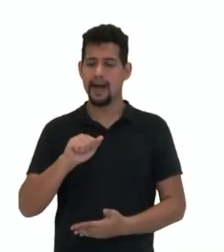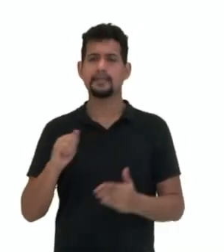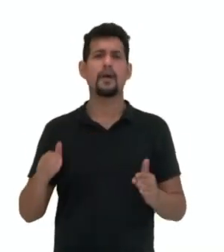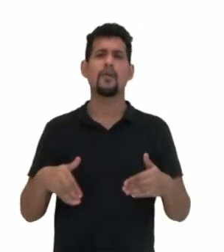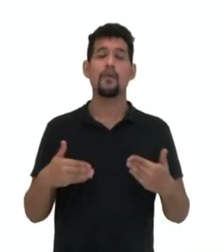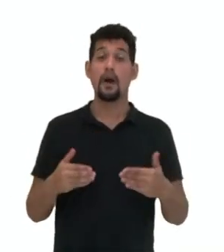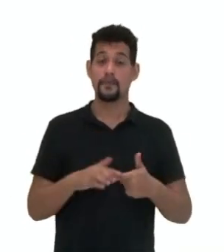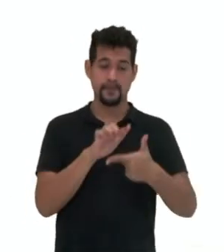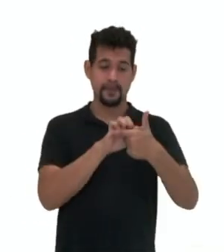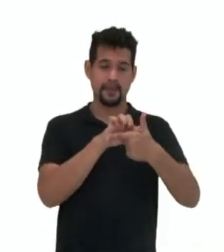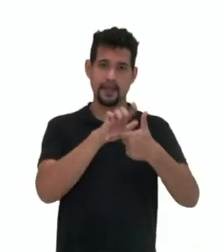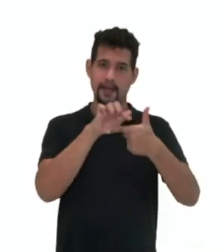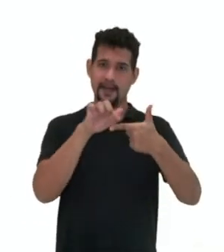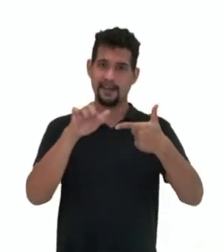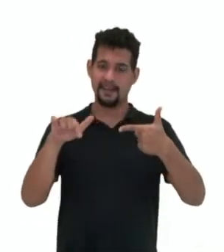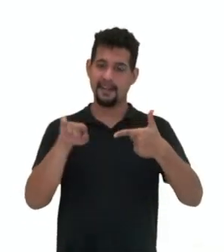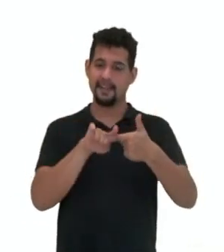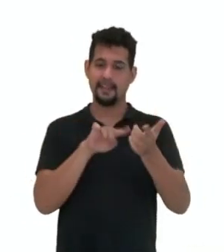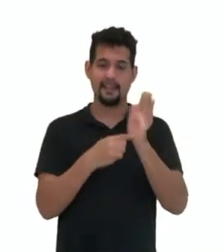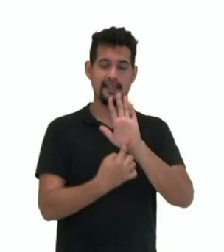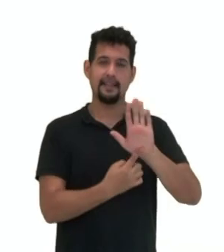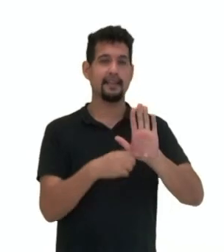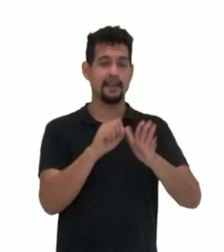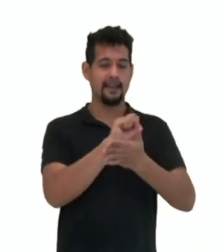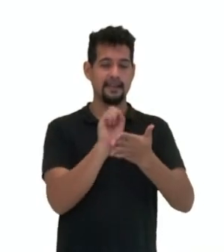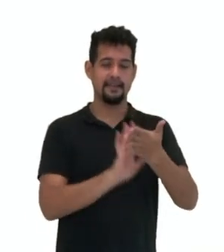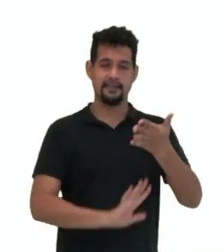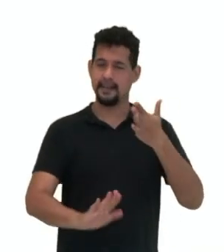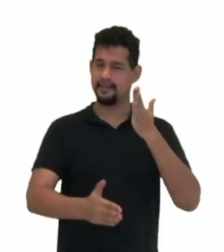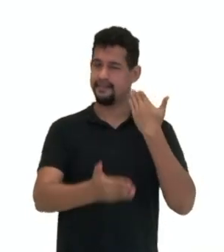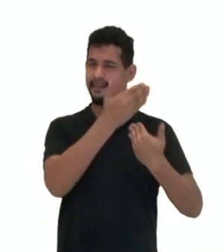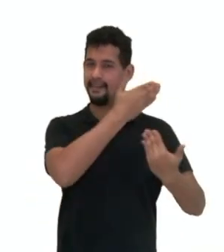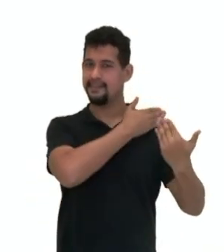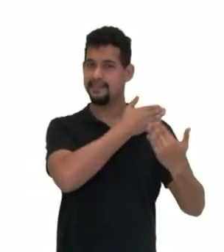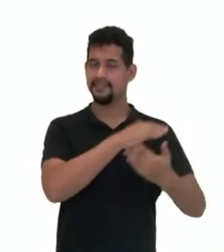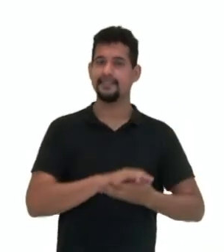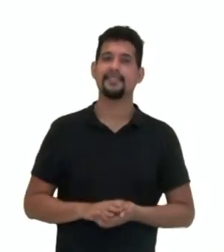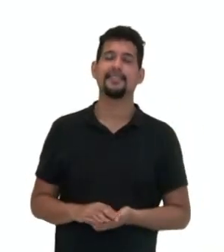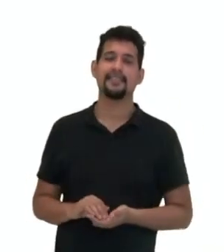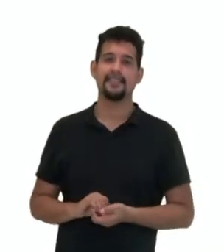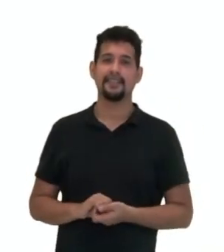O gráfico e as fórmulas estão na atividade anterior.